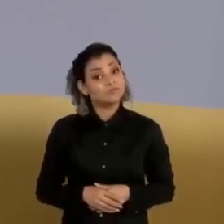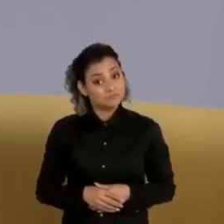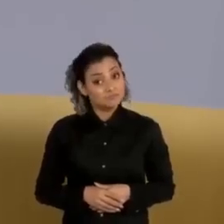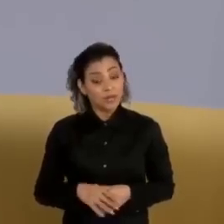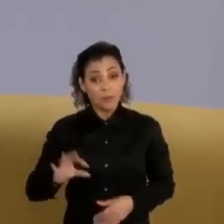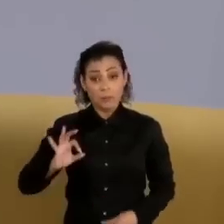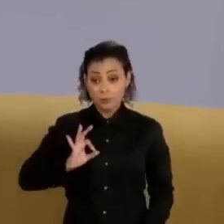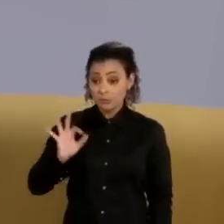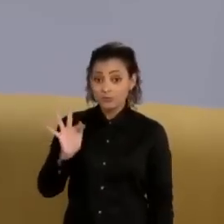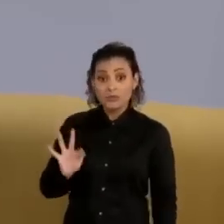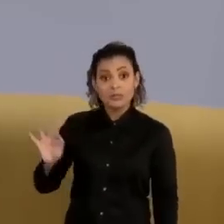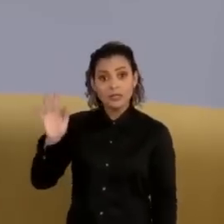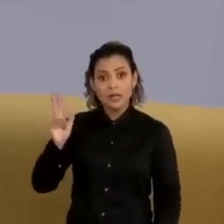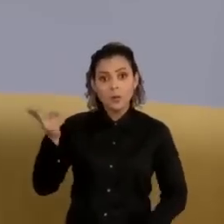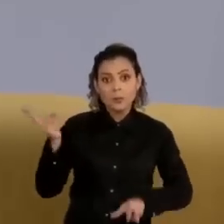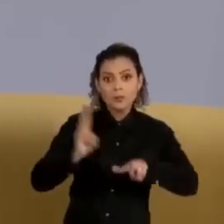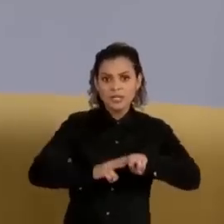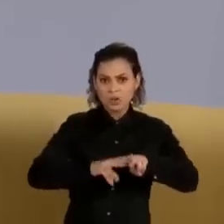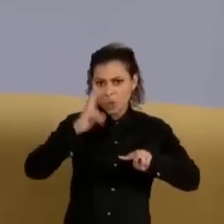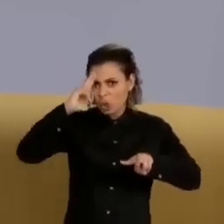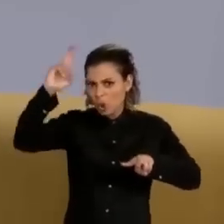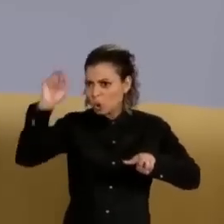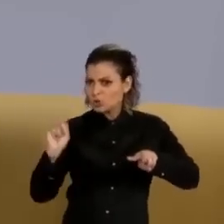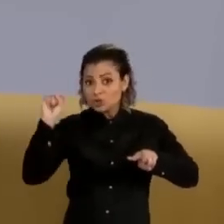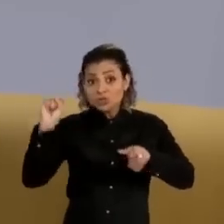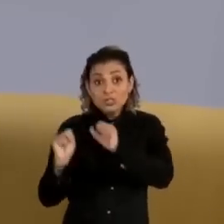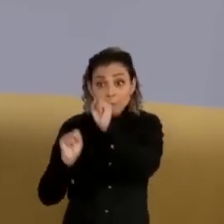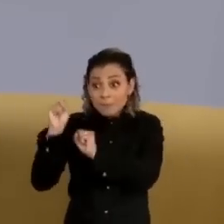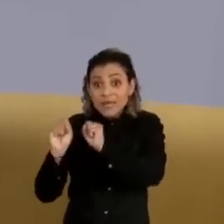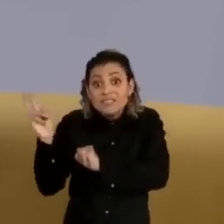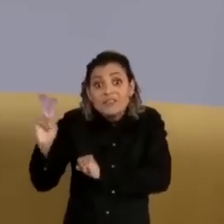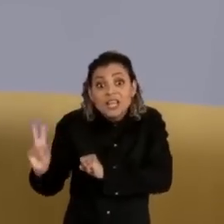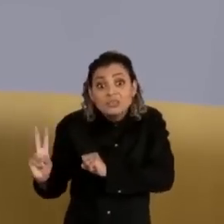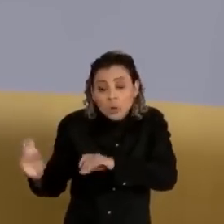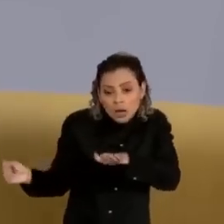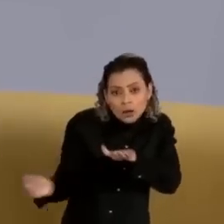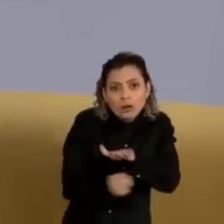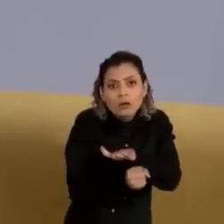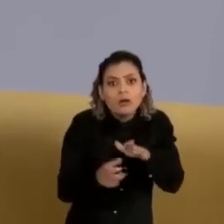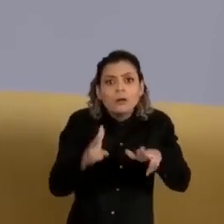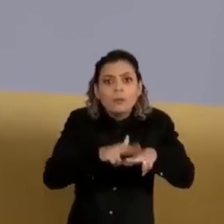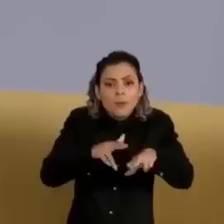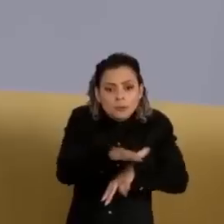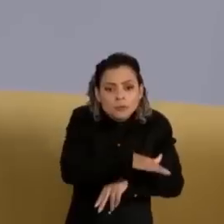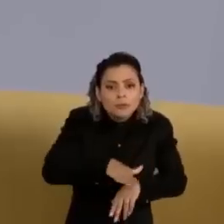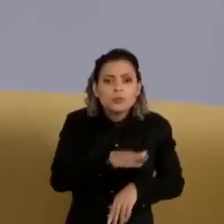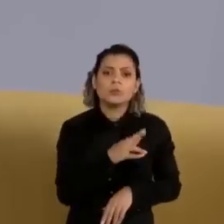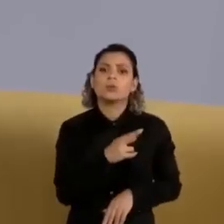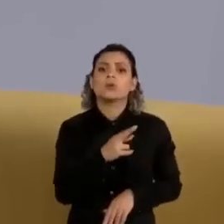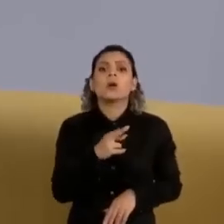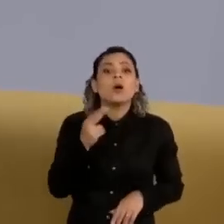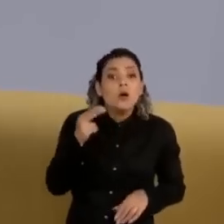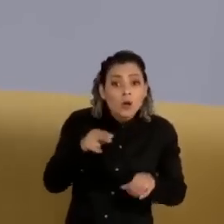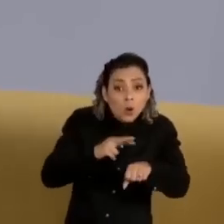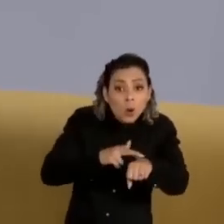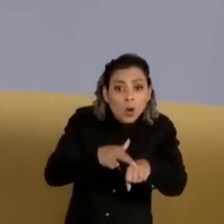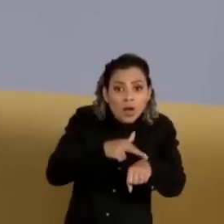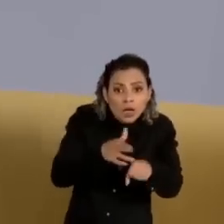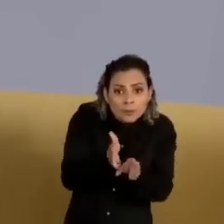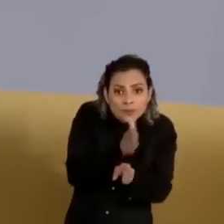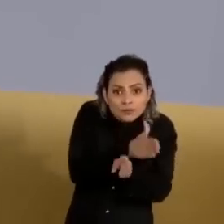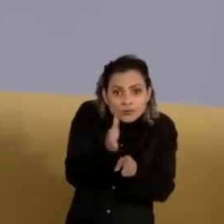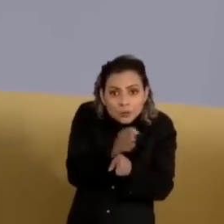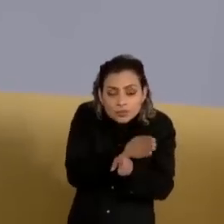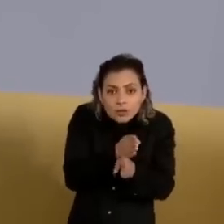A Polícia Federal prendeu um empresário venezuelano em Roraima, suspeito de colocar imigrantes da mesma nacionalidade